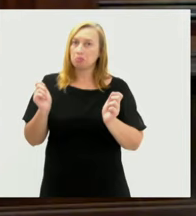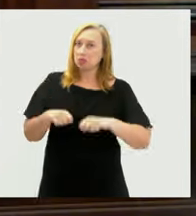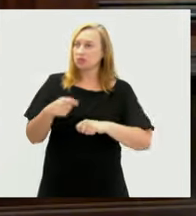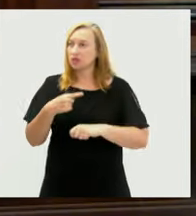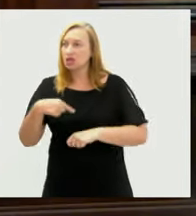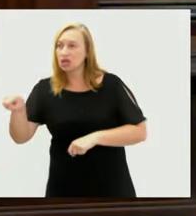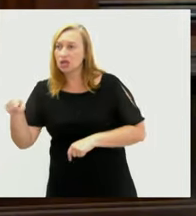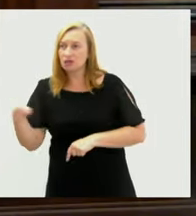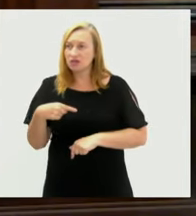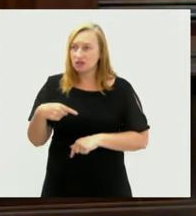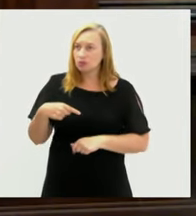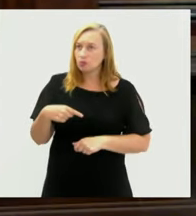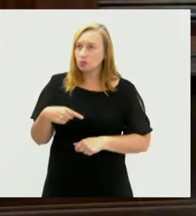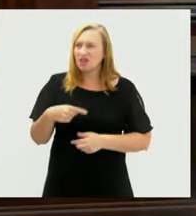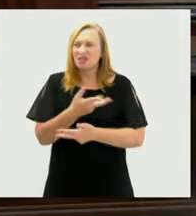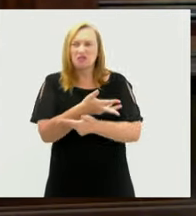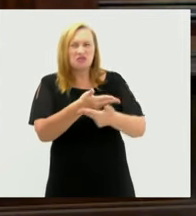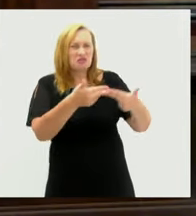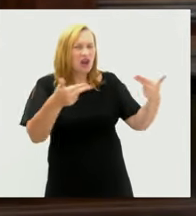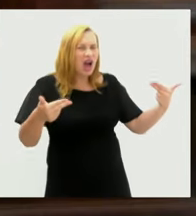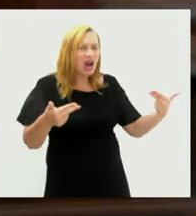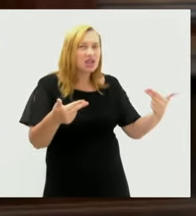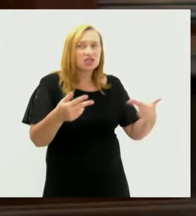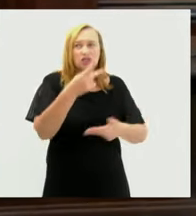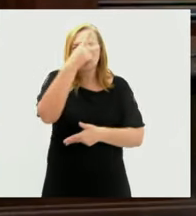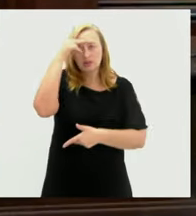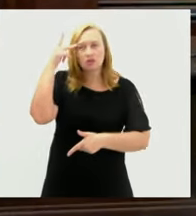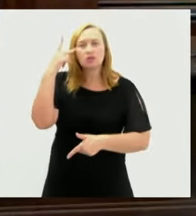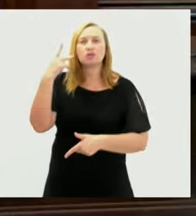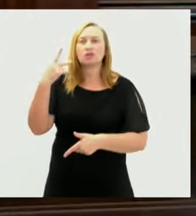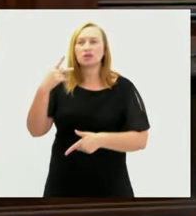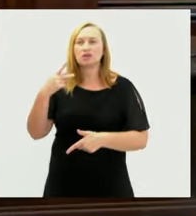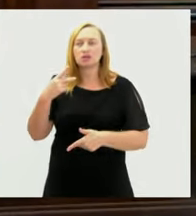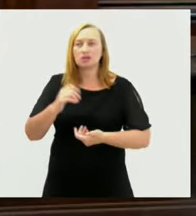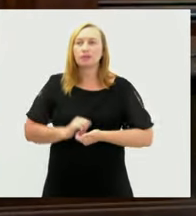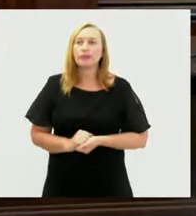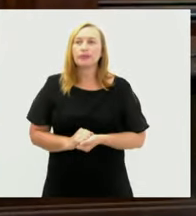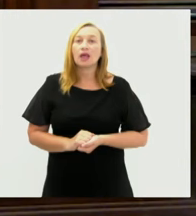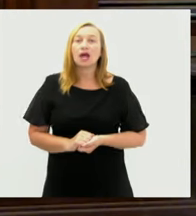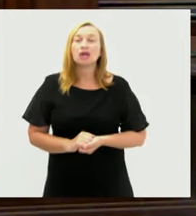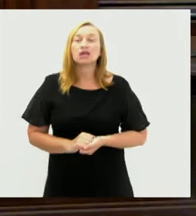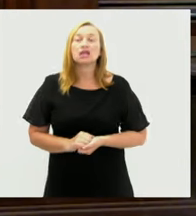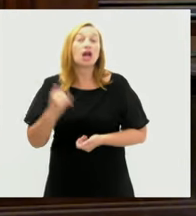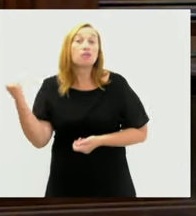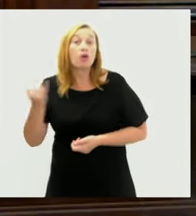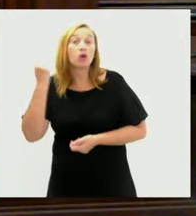vir milhares de moradores de favela. E aí é importante